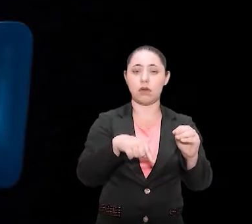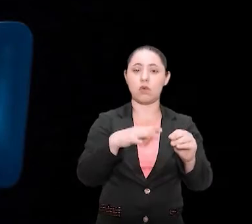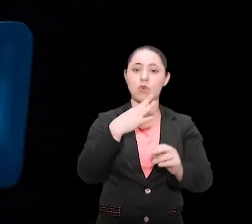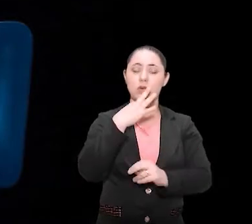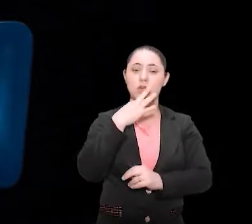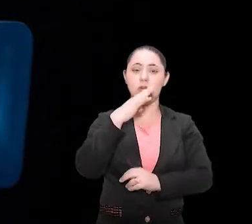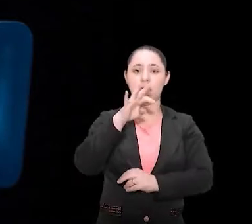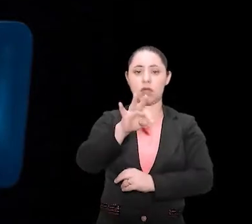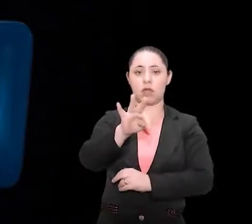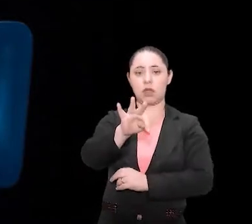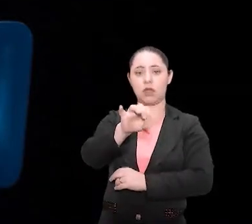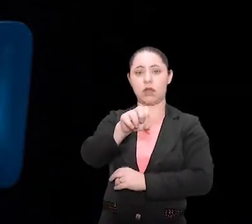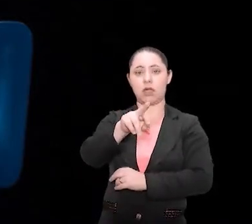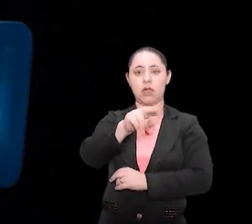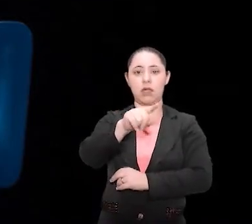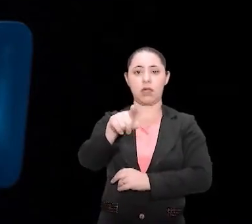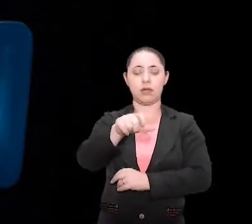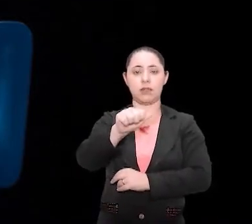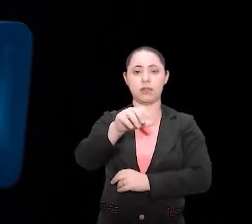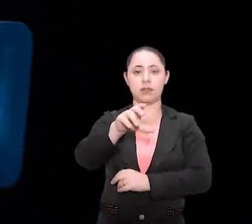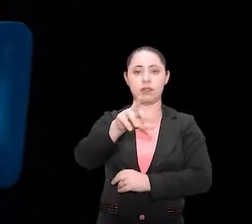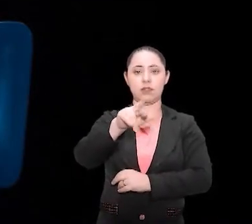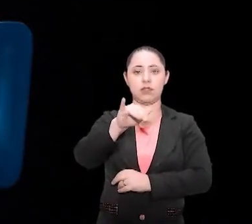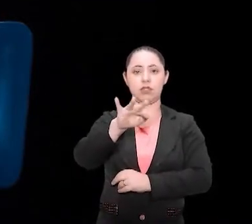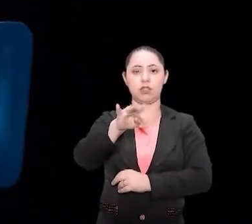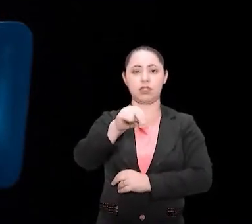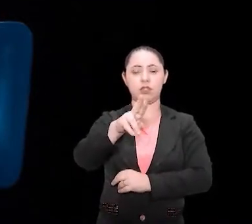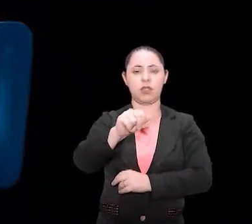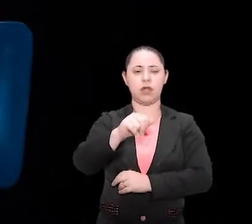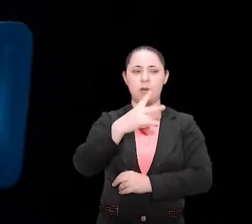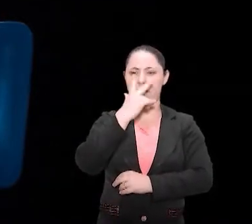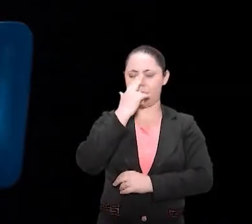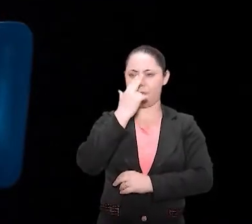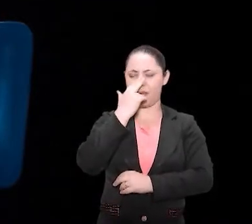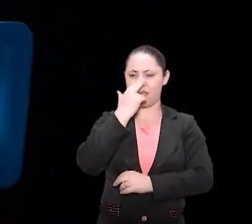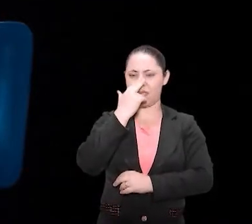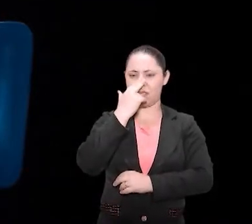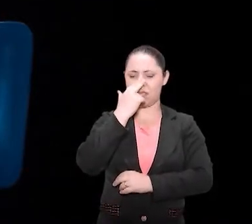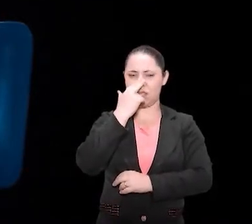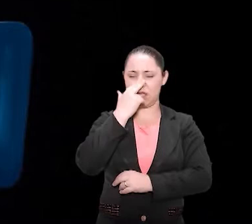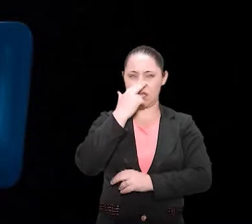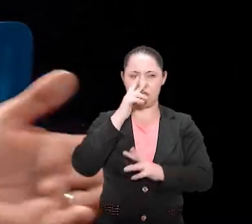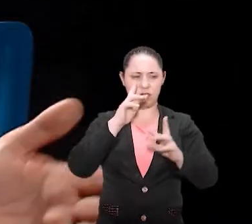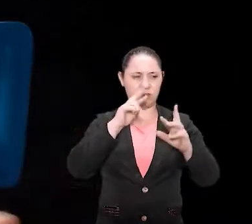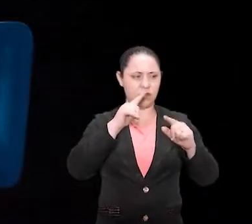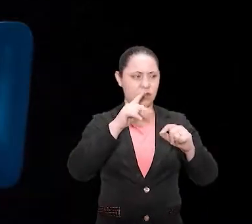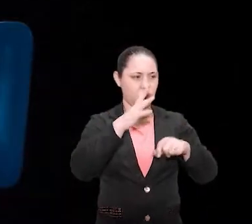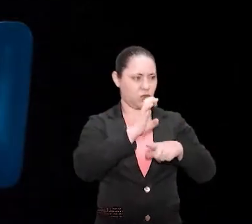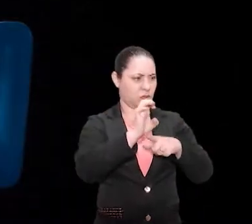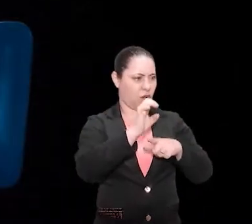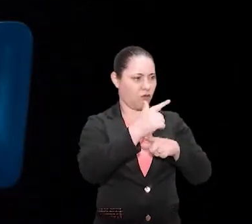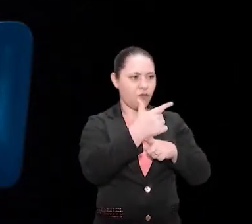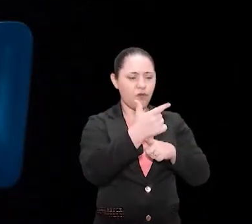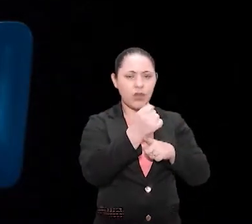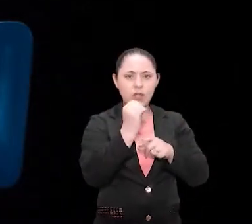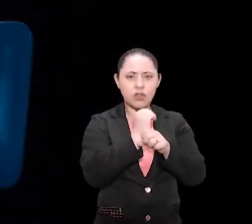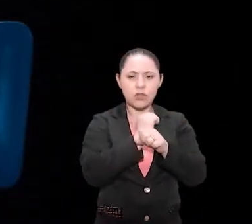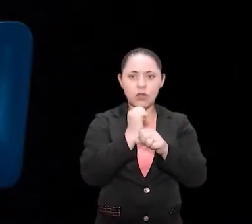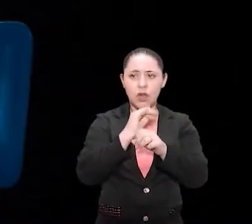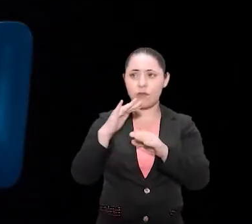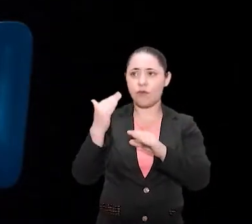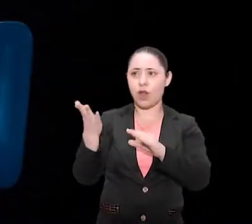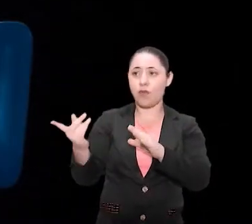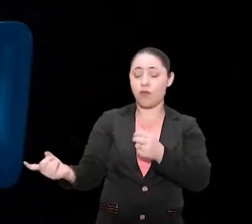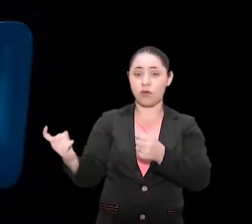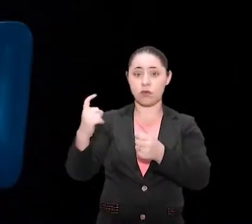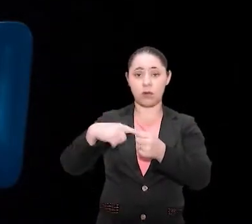Tereza Cristina, eu dizia que na ocasião eu era quase um estrangeiro no meu próprio estado, porque eu tinha ficado 20 anos fora. Então eu voltei